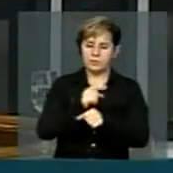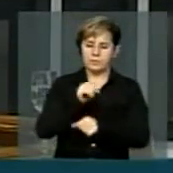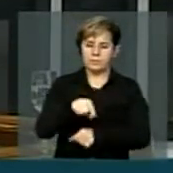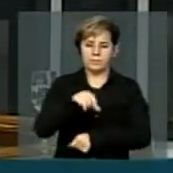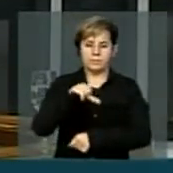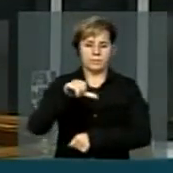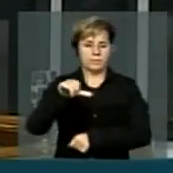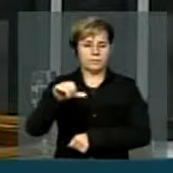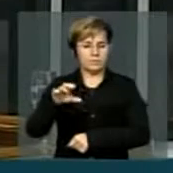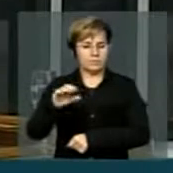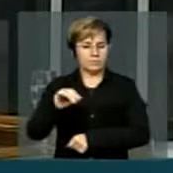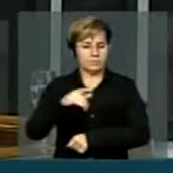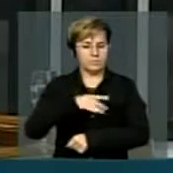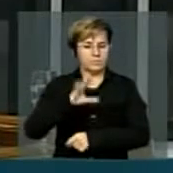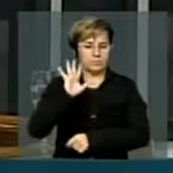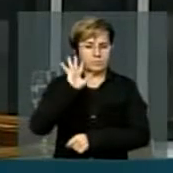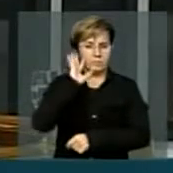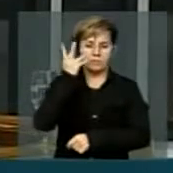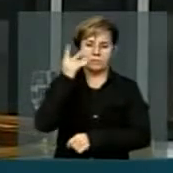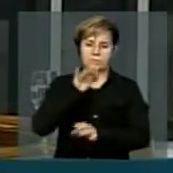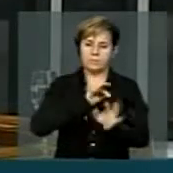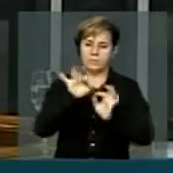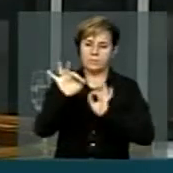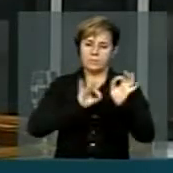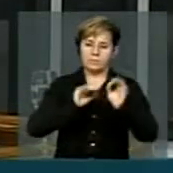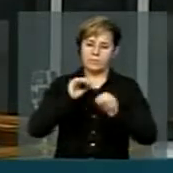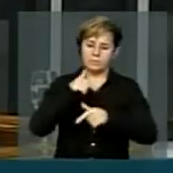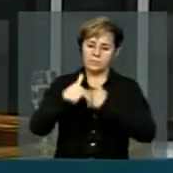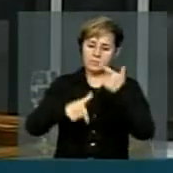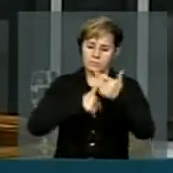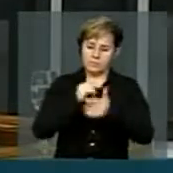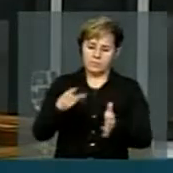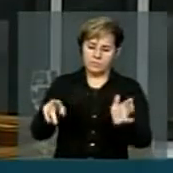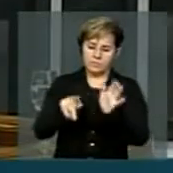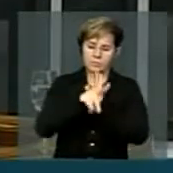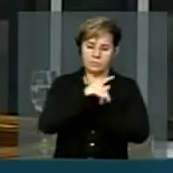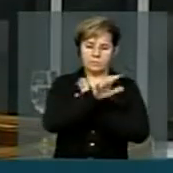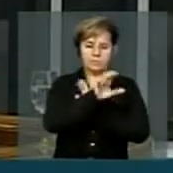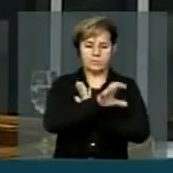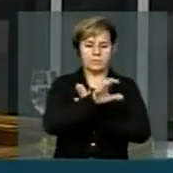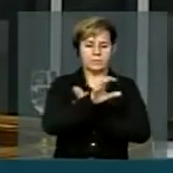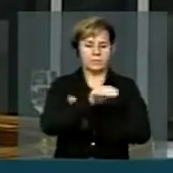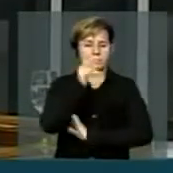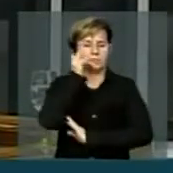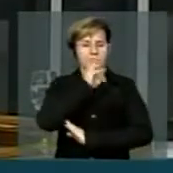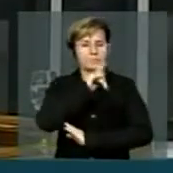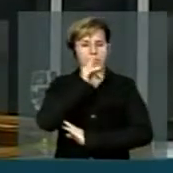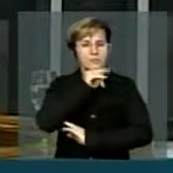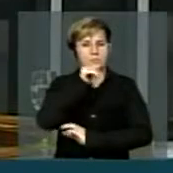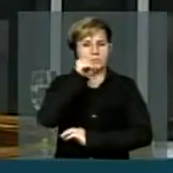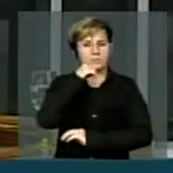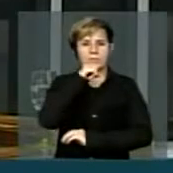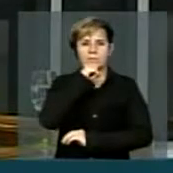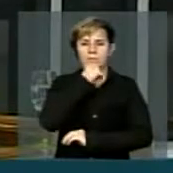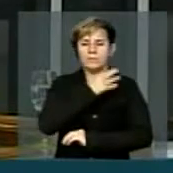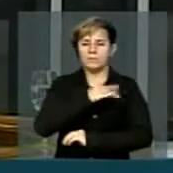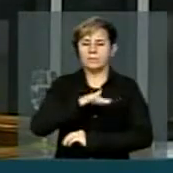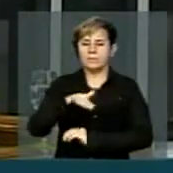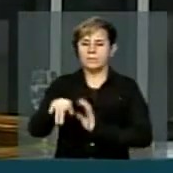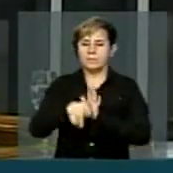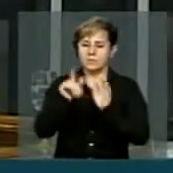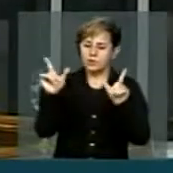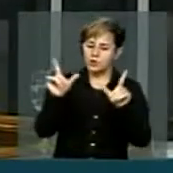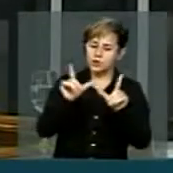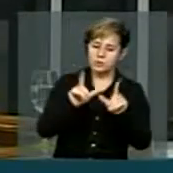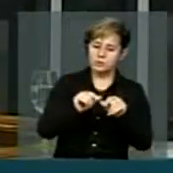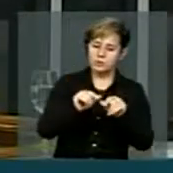1990, foi estabelecido um plano de ação regional para a redução da mortalidade materna nas Américas,